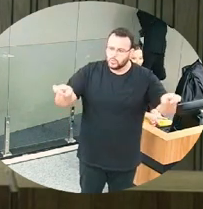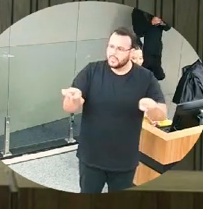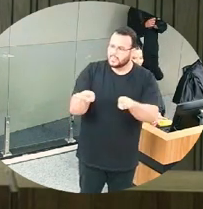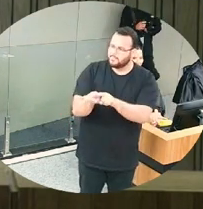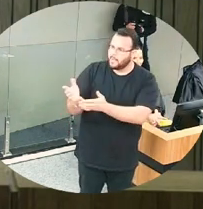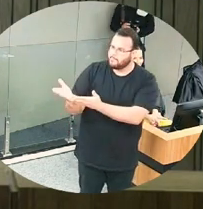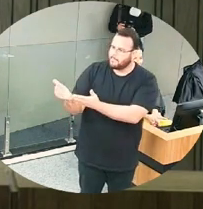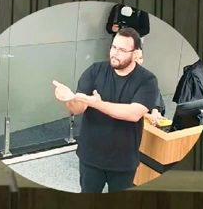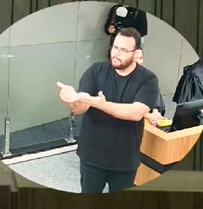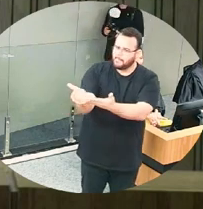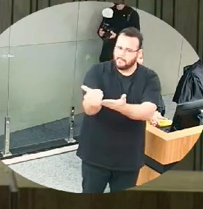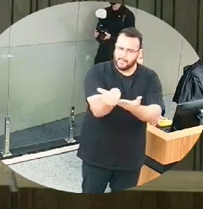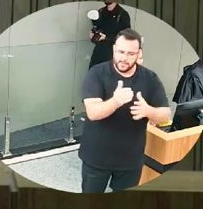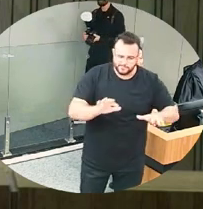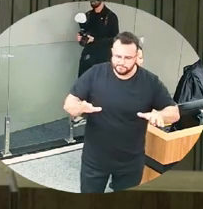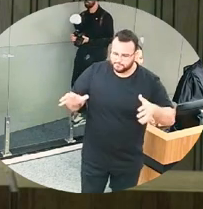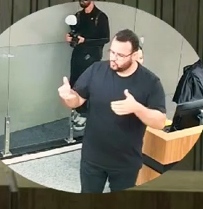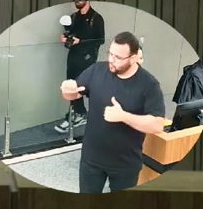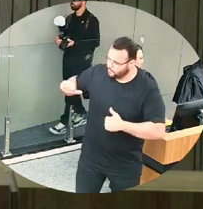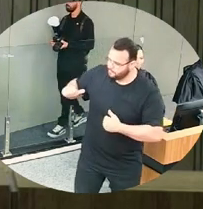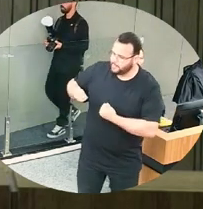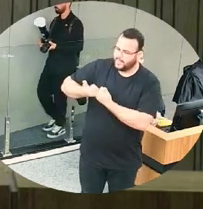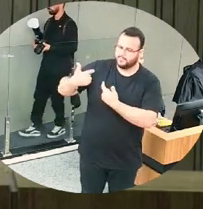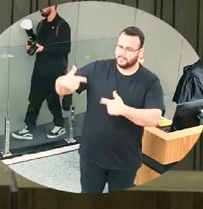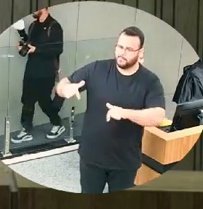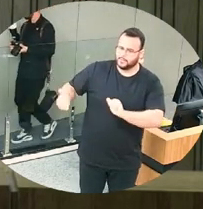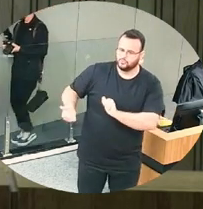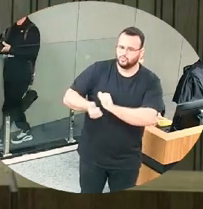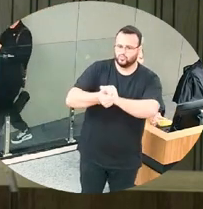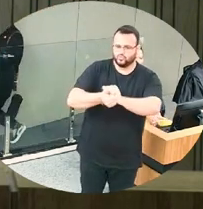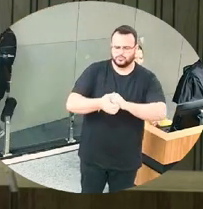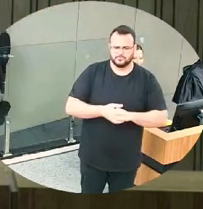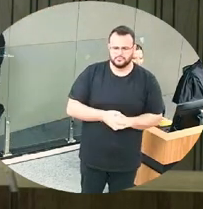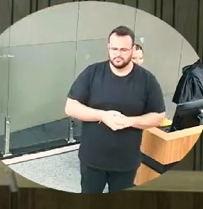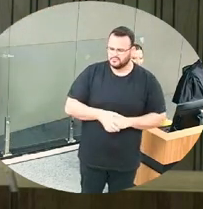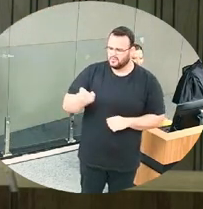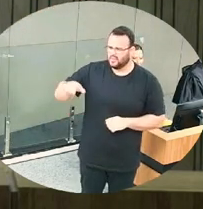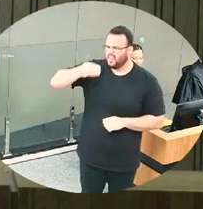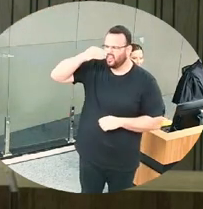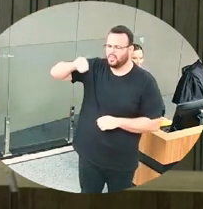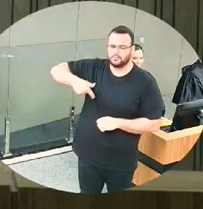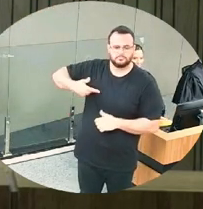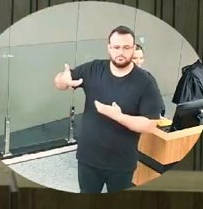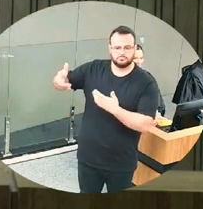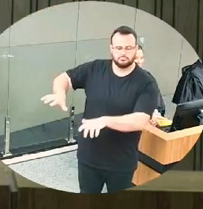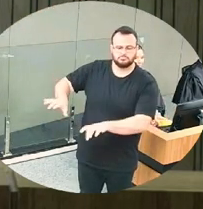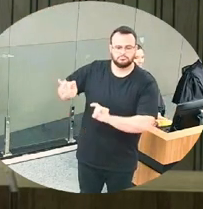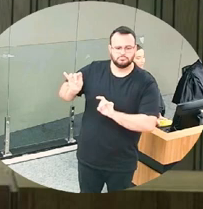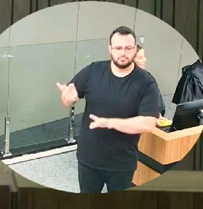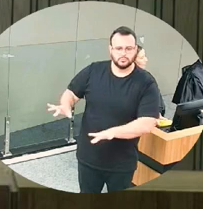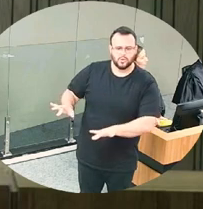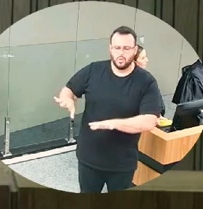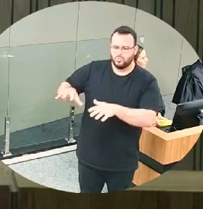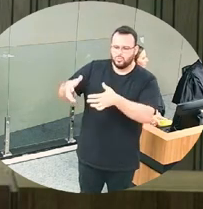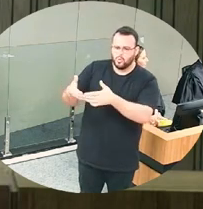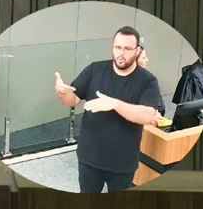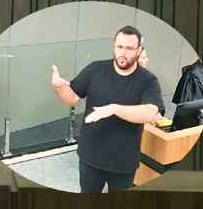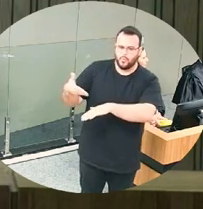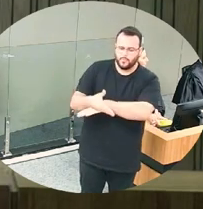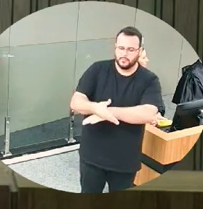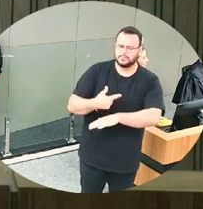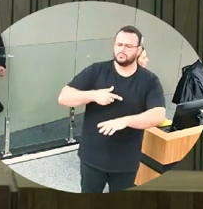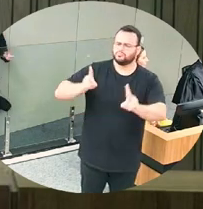entusiasmadas para me auxiliarem na empreitada eu não queria ninguém que estivesse interessado apenas na comissão